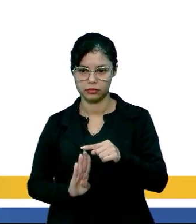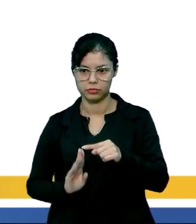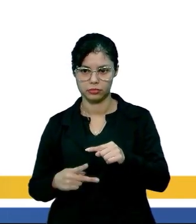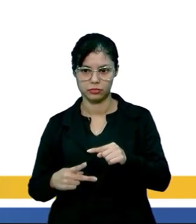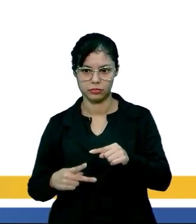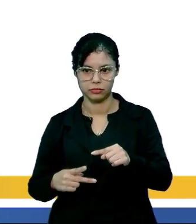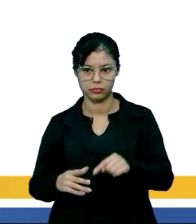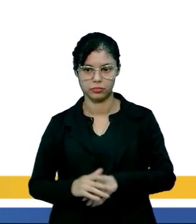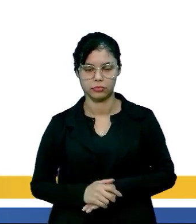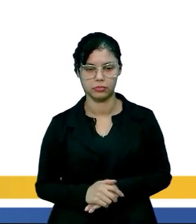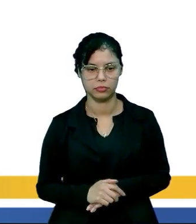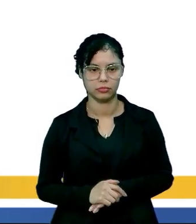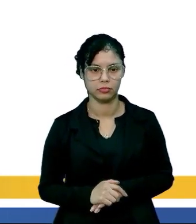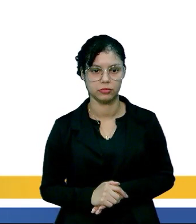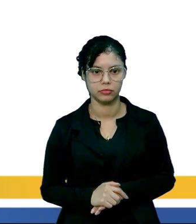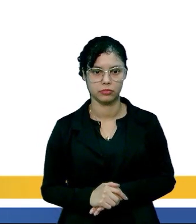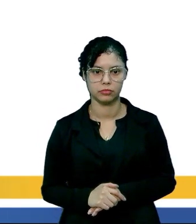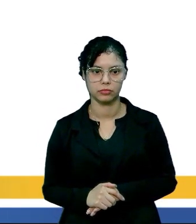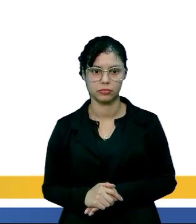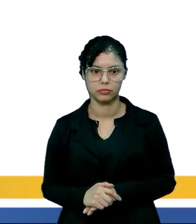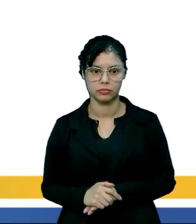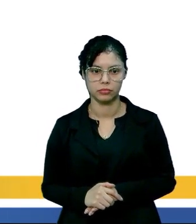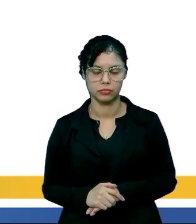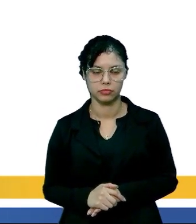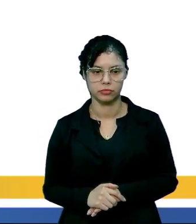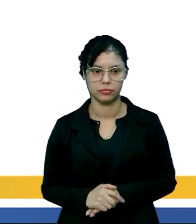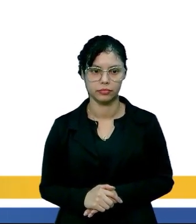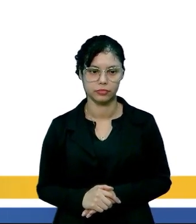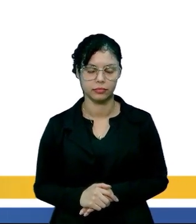PC sobre BP.